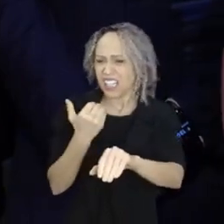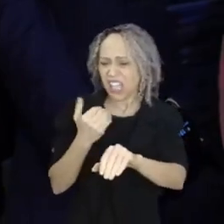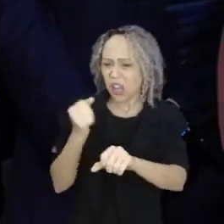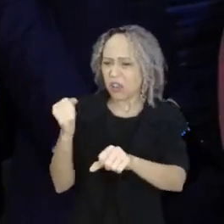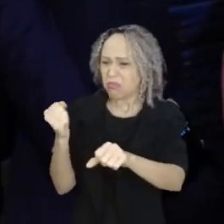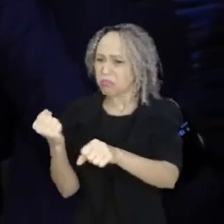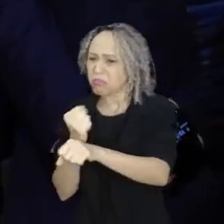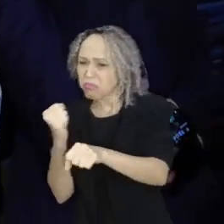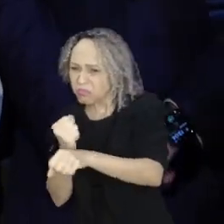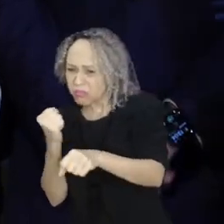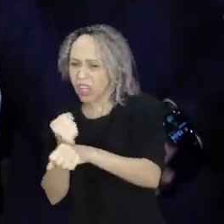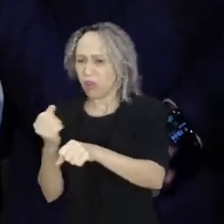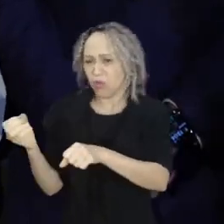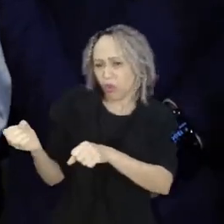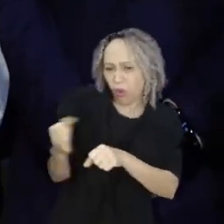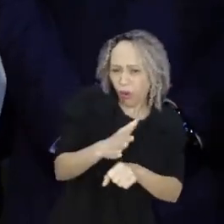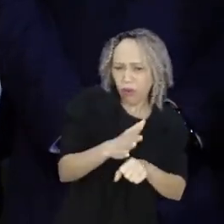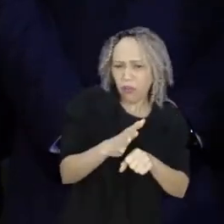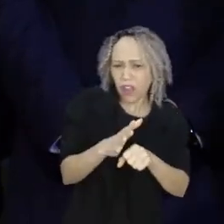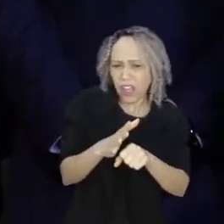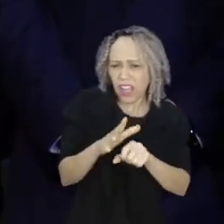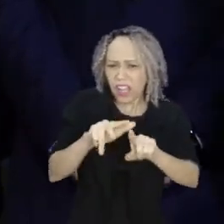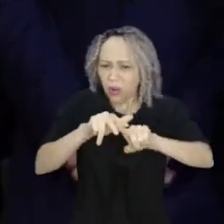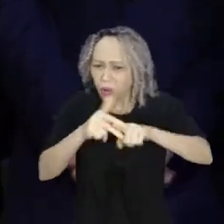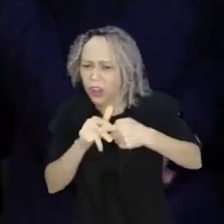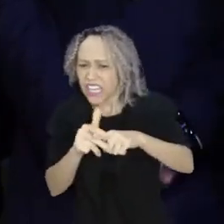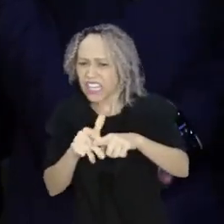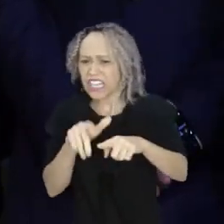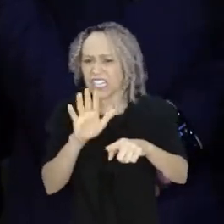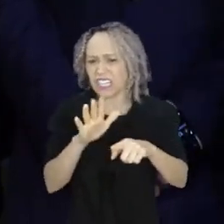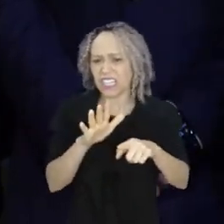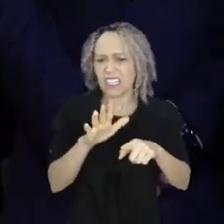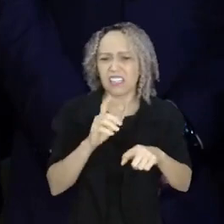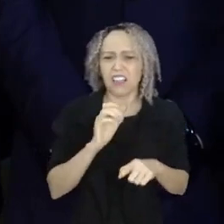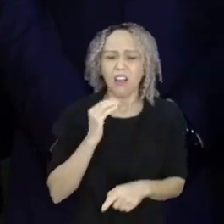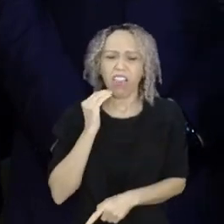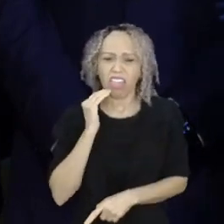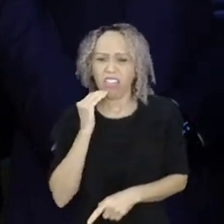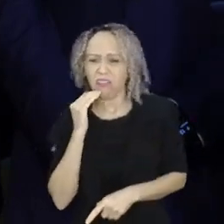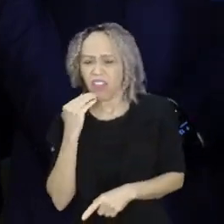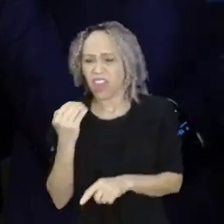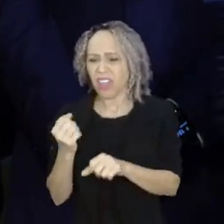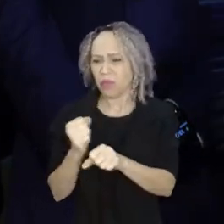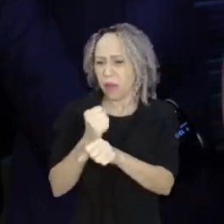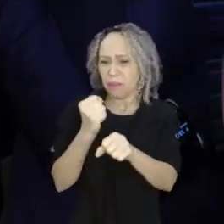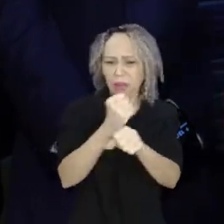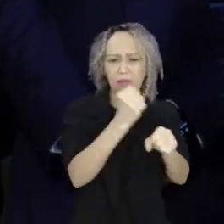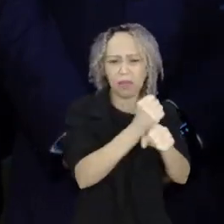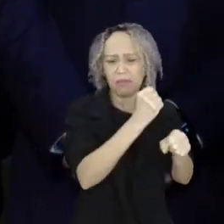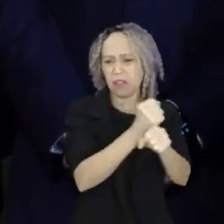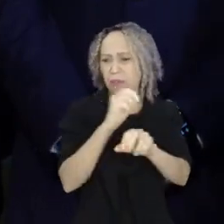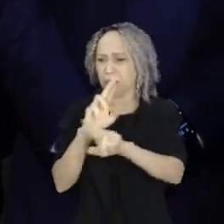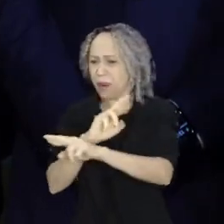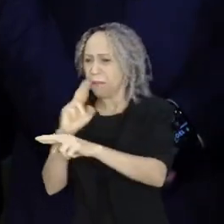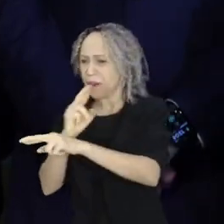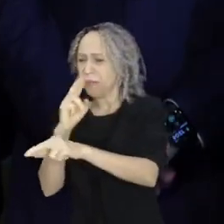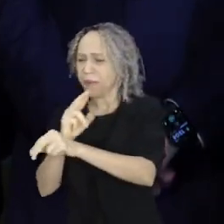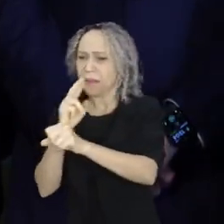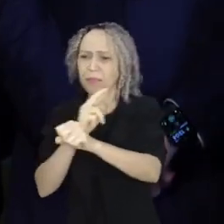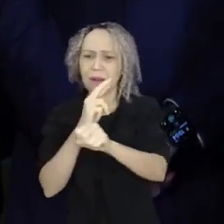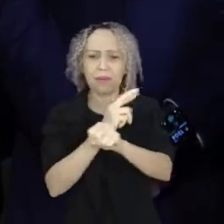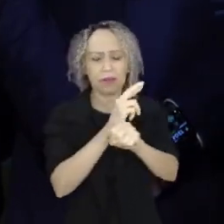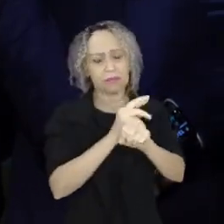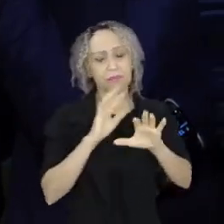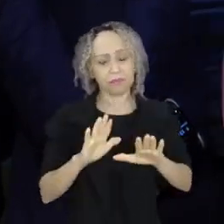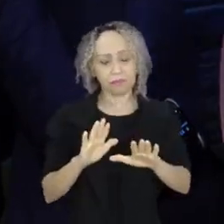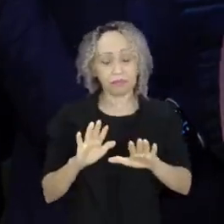gente vai começar o governo trabalhando. A gente não vai começar o governo dizendo que está vendo como é que está. Não, nós vamos